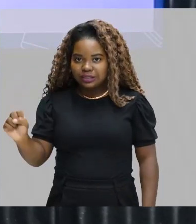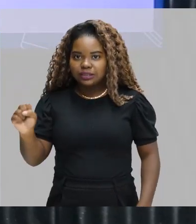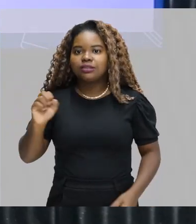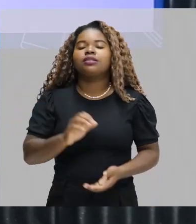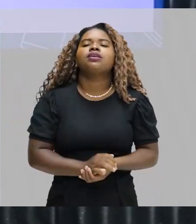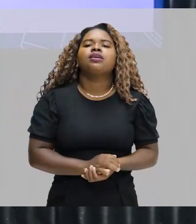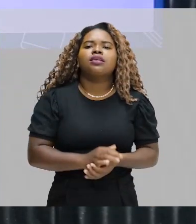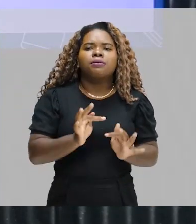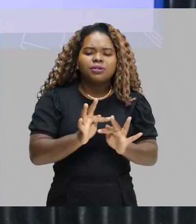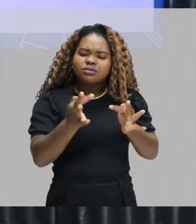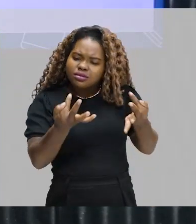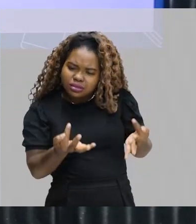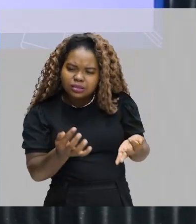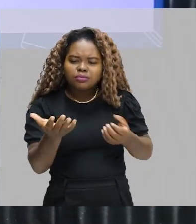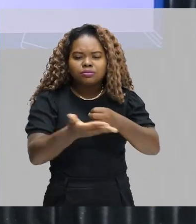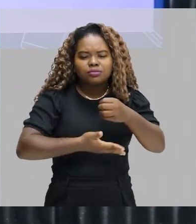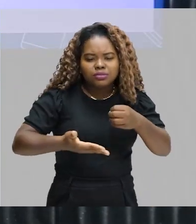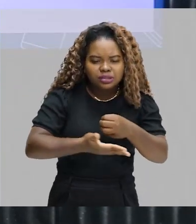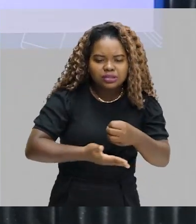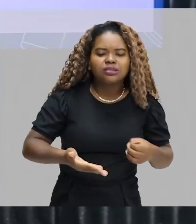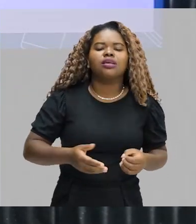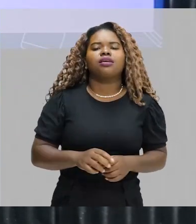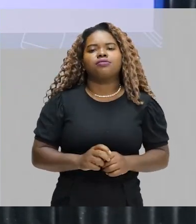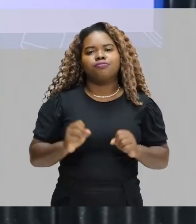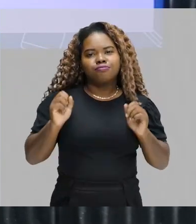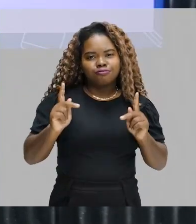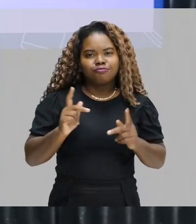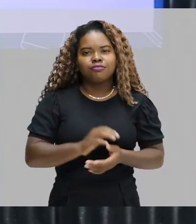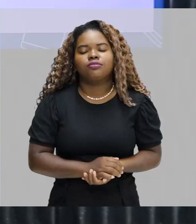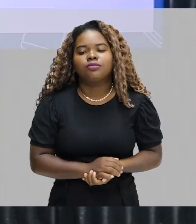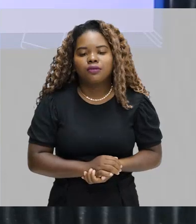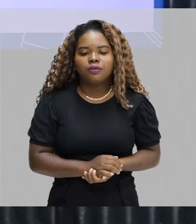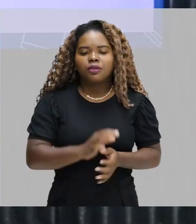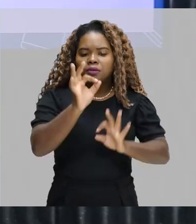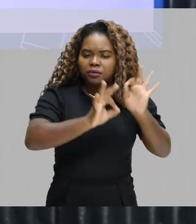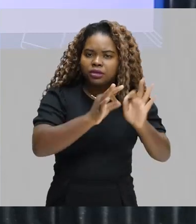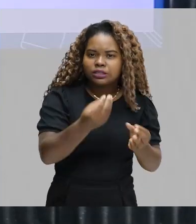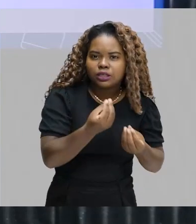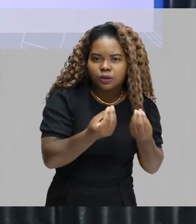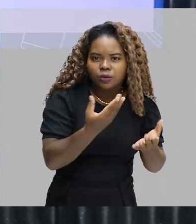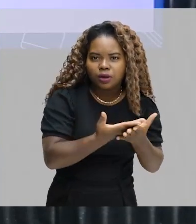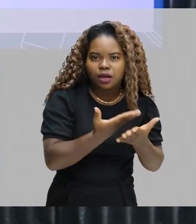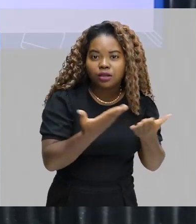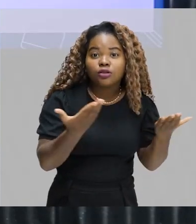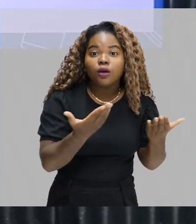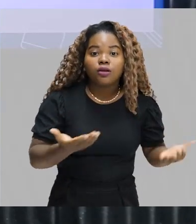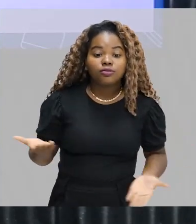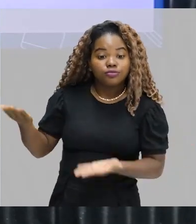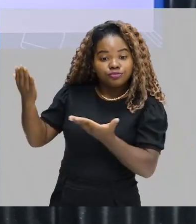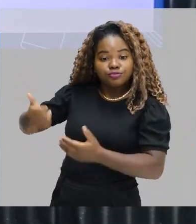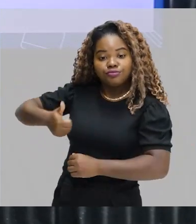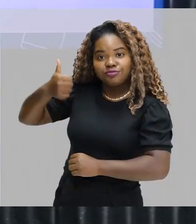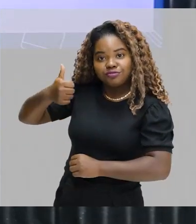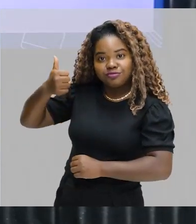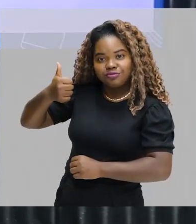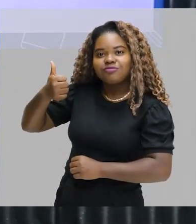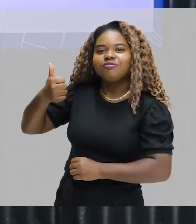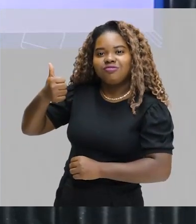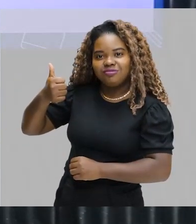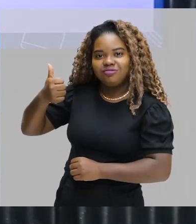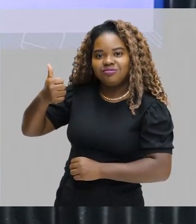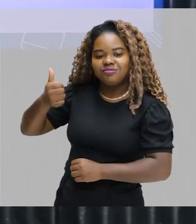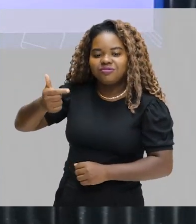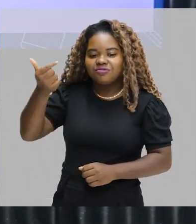simples, bem básico, adicionando no final dessa aula. O nosso roteiro, portanto, vai falar de numbers, nós vamos começar pelos